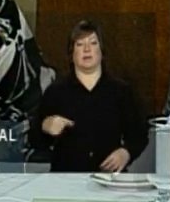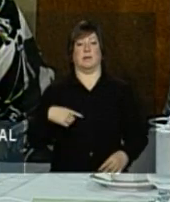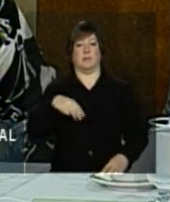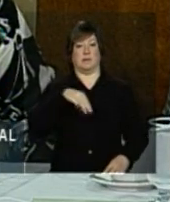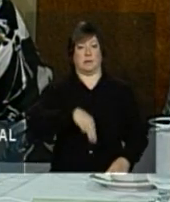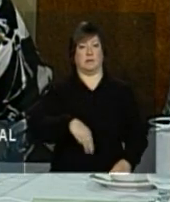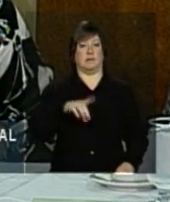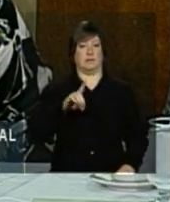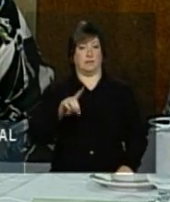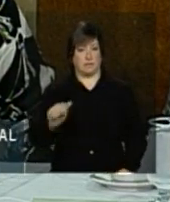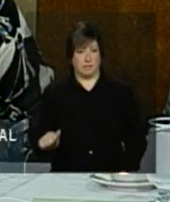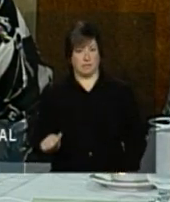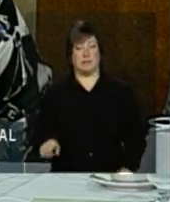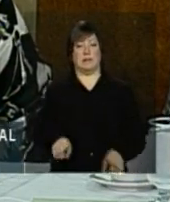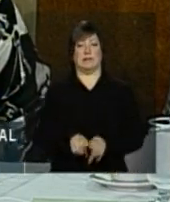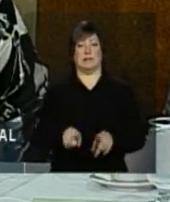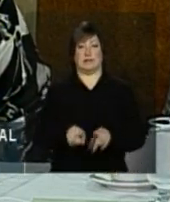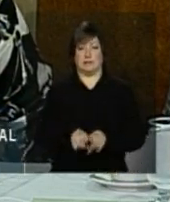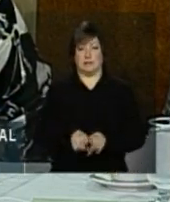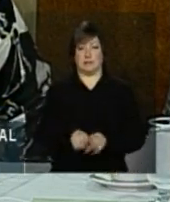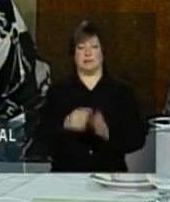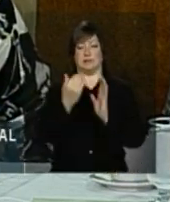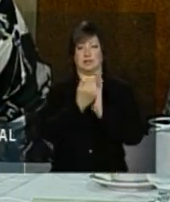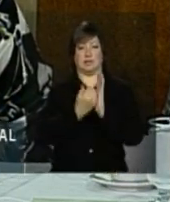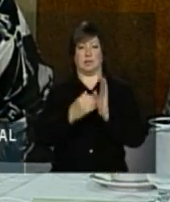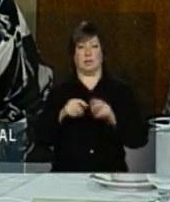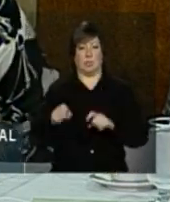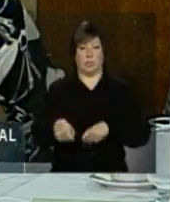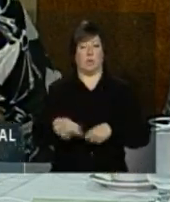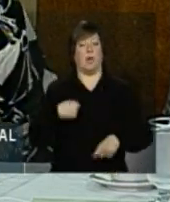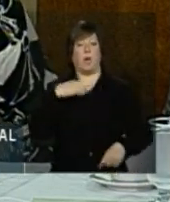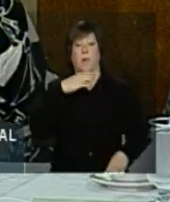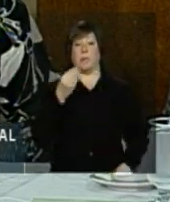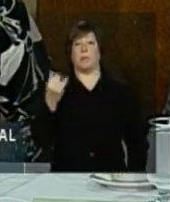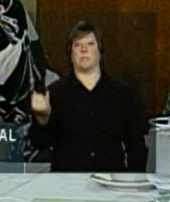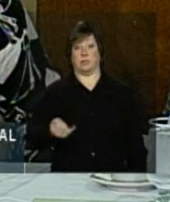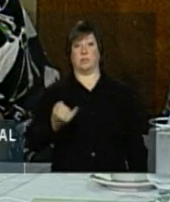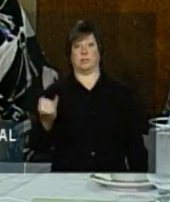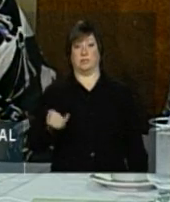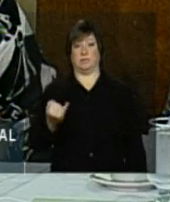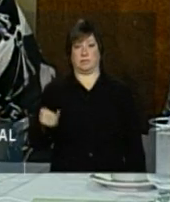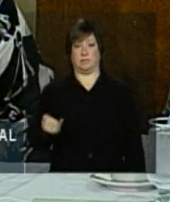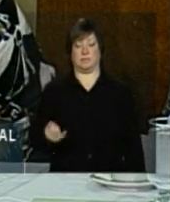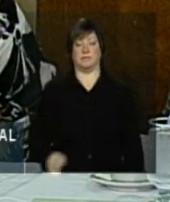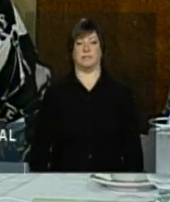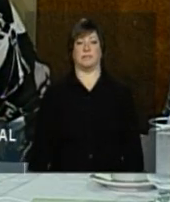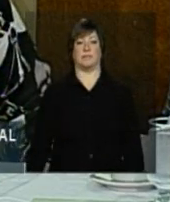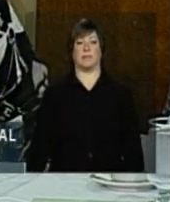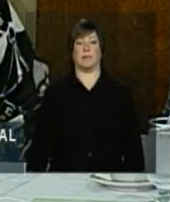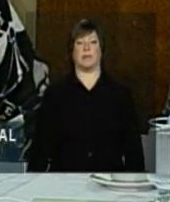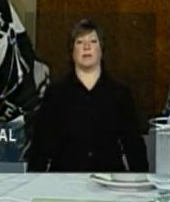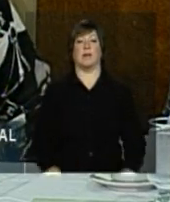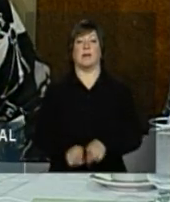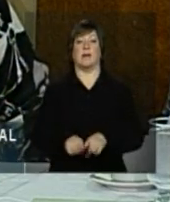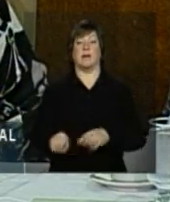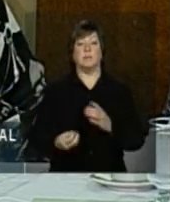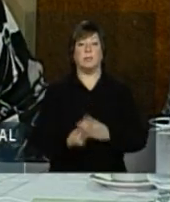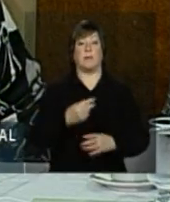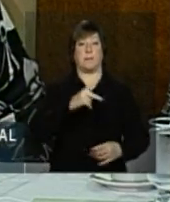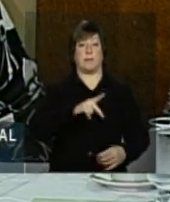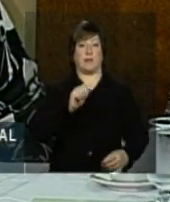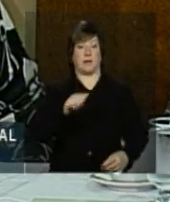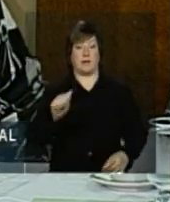Desenvolvimento Agrário e da da agenda Rural que eu acho muito importante a Fora as medidas que é a criação do paa e o